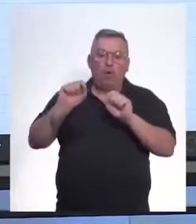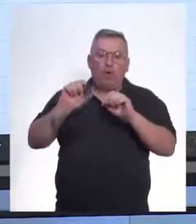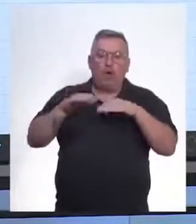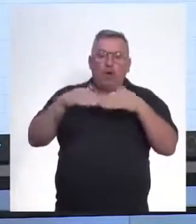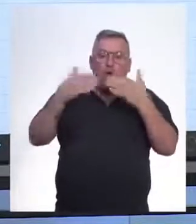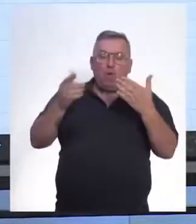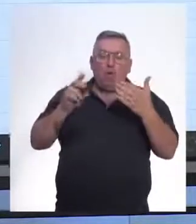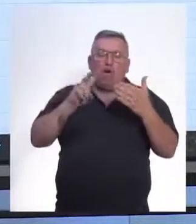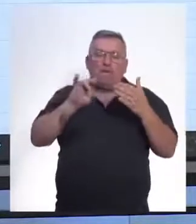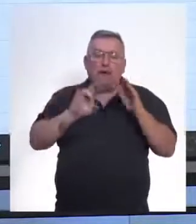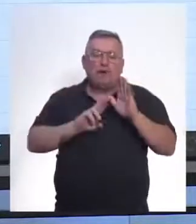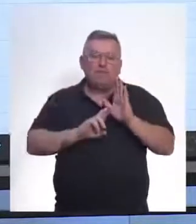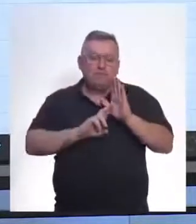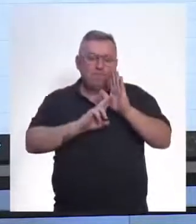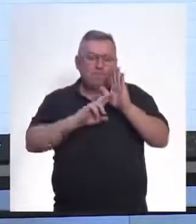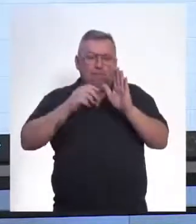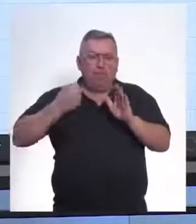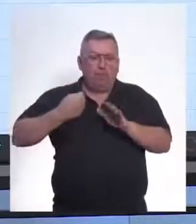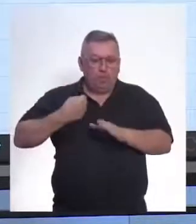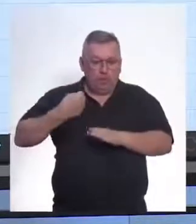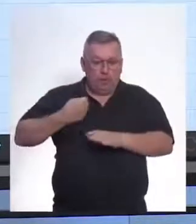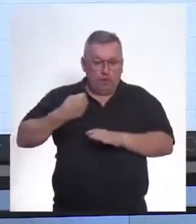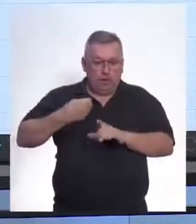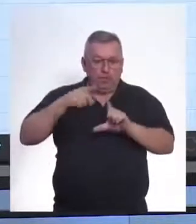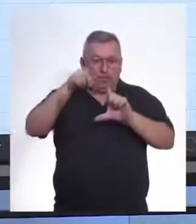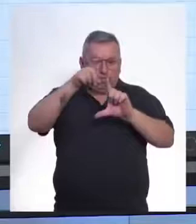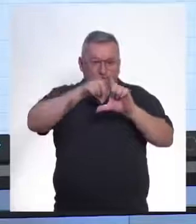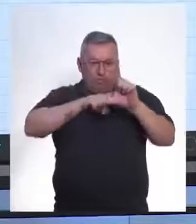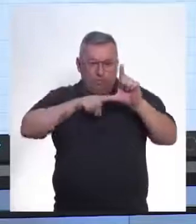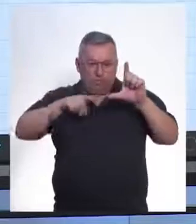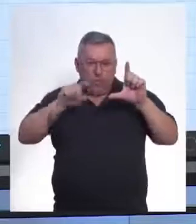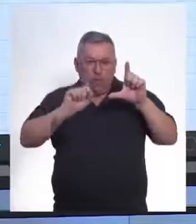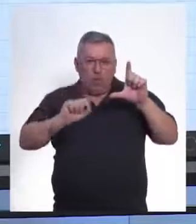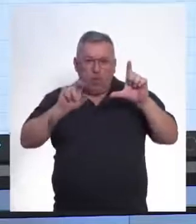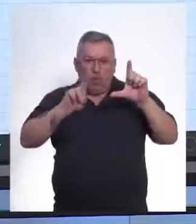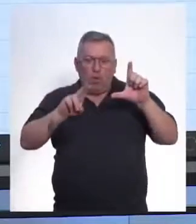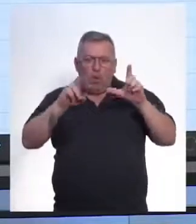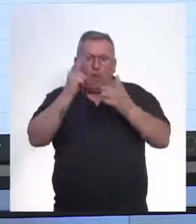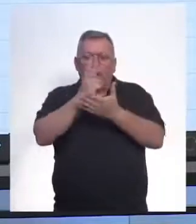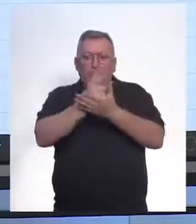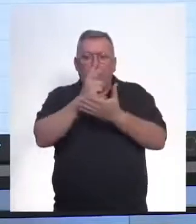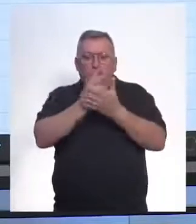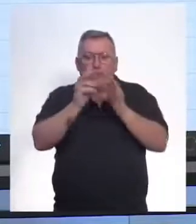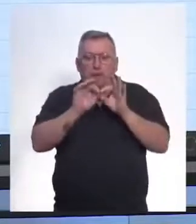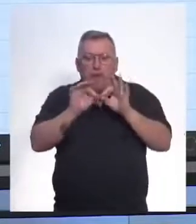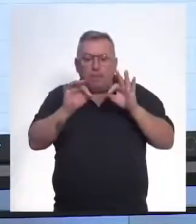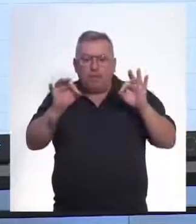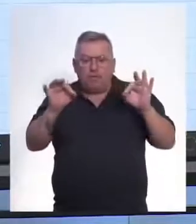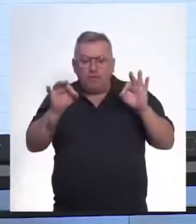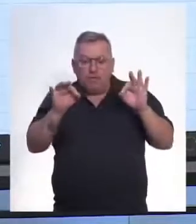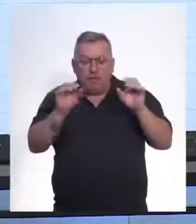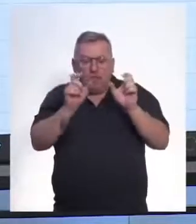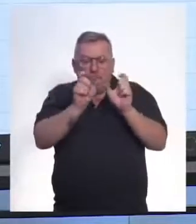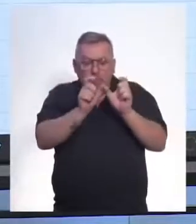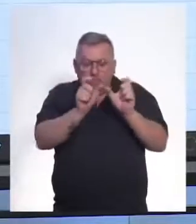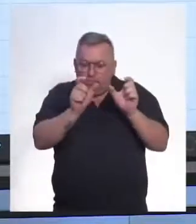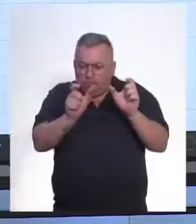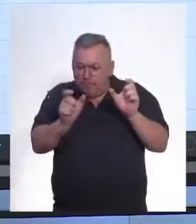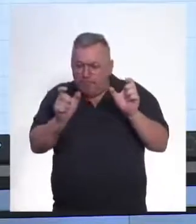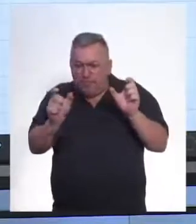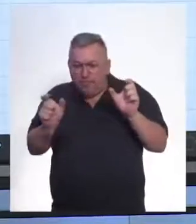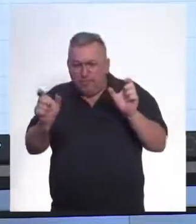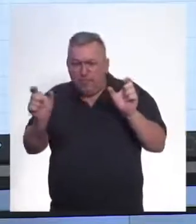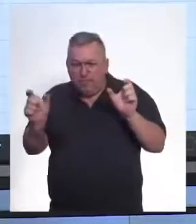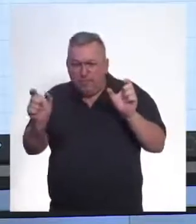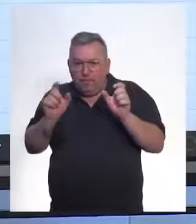vou representar os valores no eixo, a gente usa a mesma medida de espaço, correto? Quando a gente vai